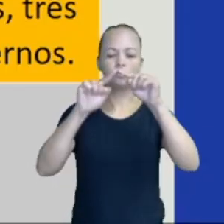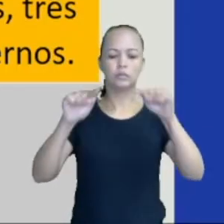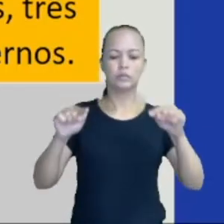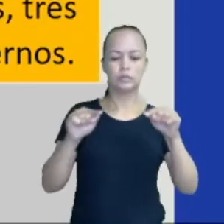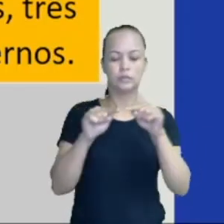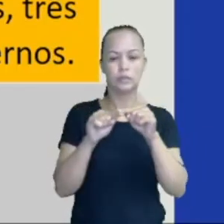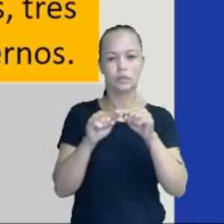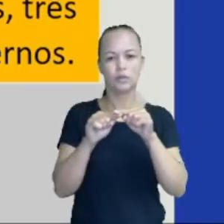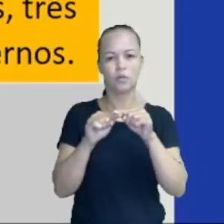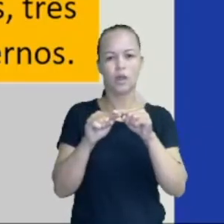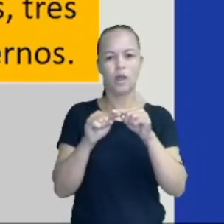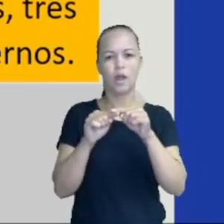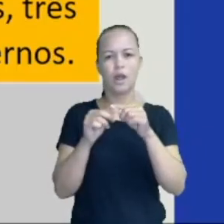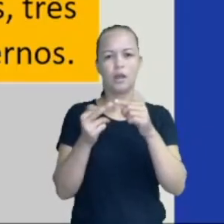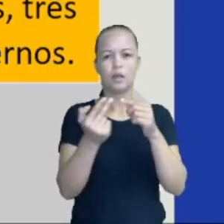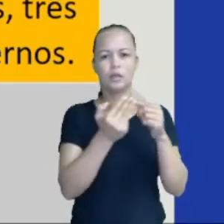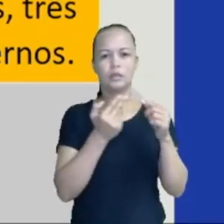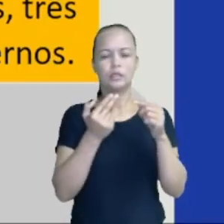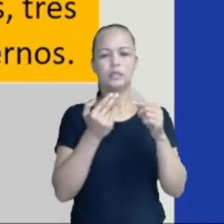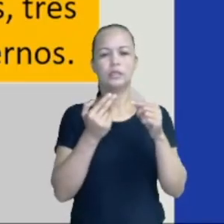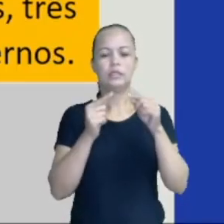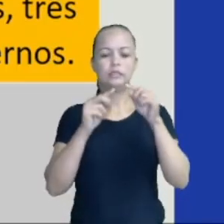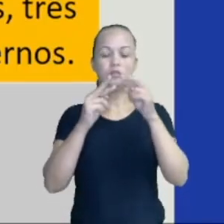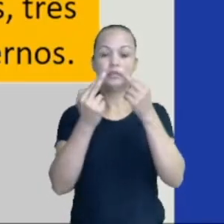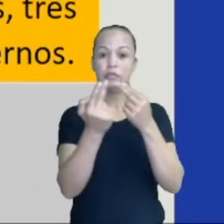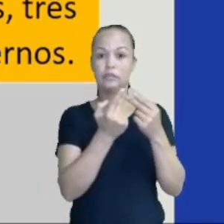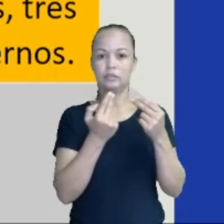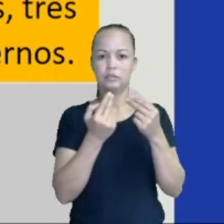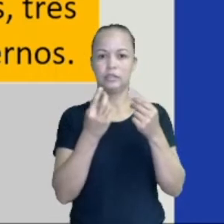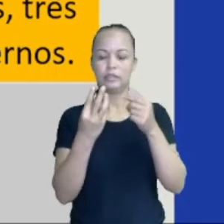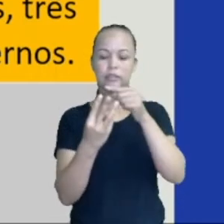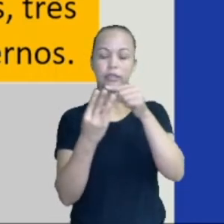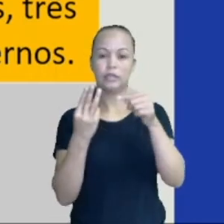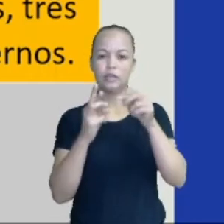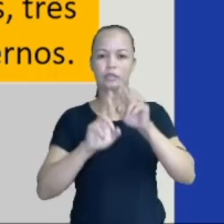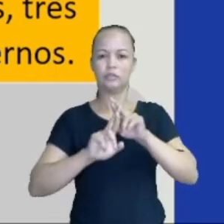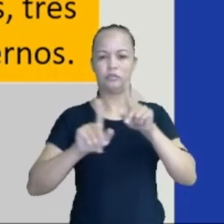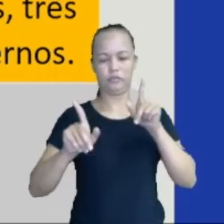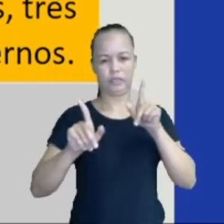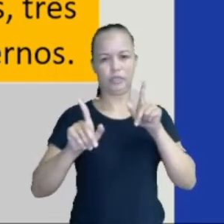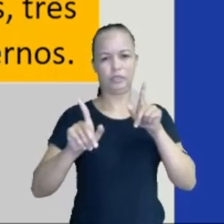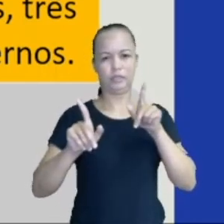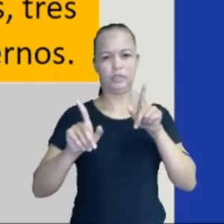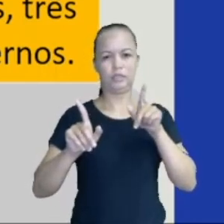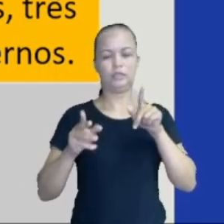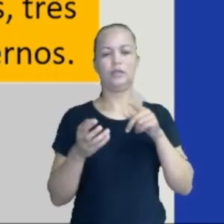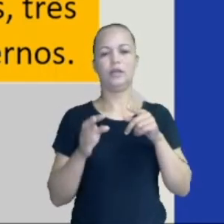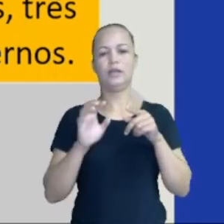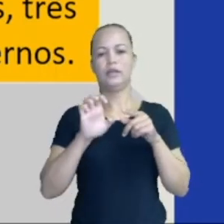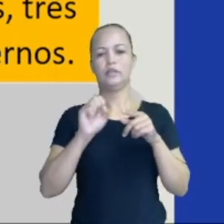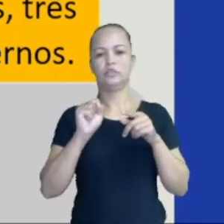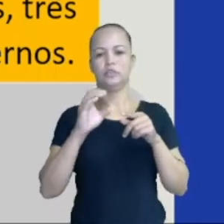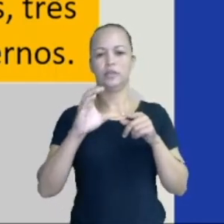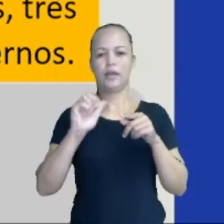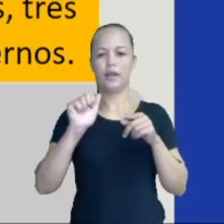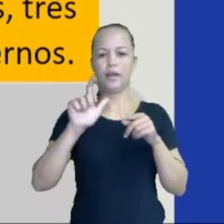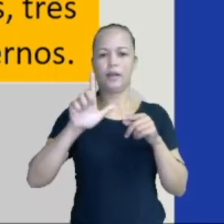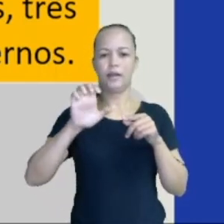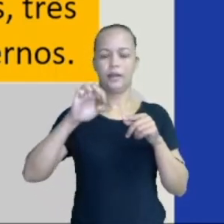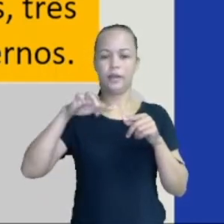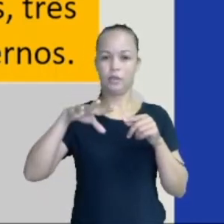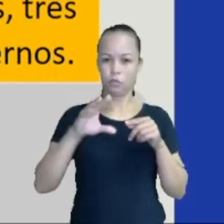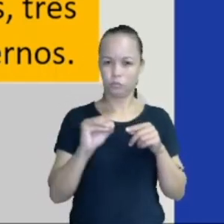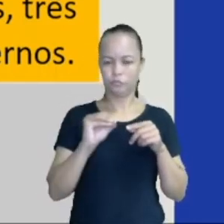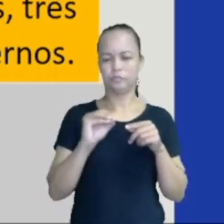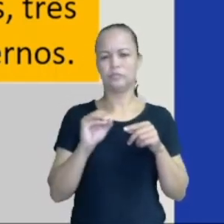Dois lados iguais, eu tenho triângulo isósceles. 3 lados diferentes, triângulo escaleno. Se liguem, os